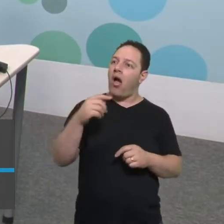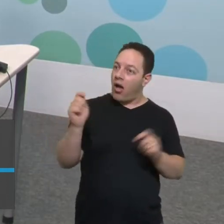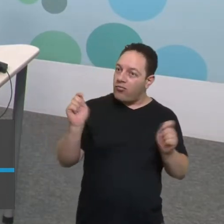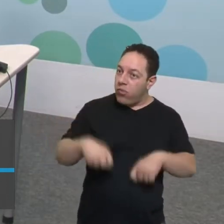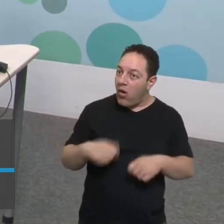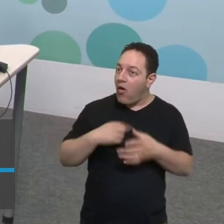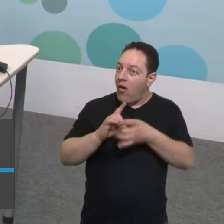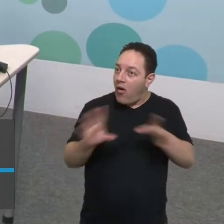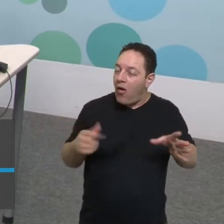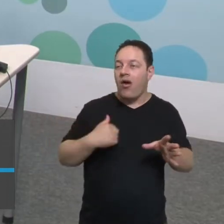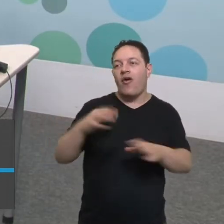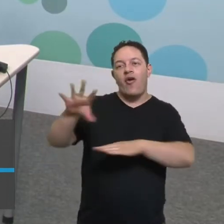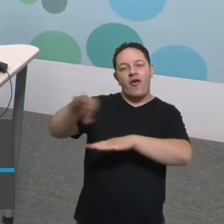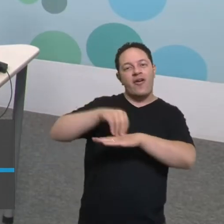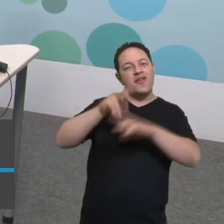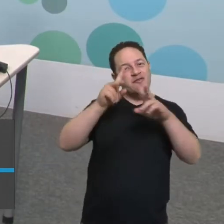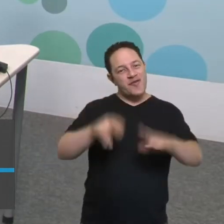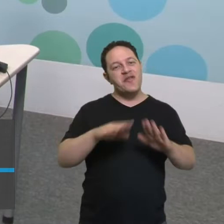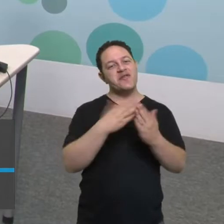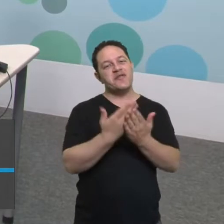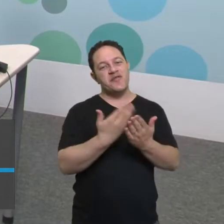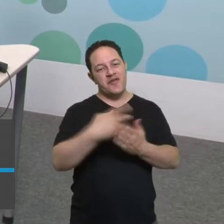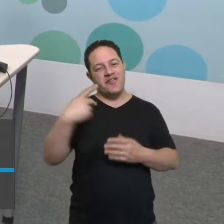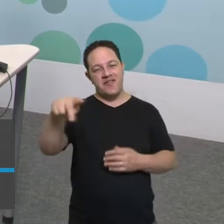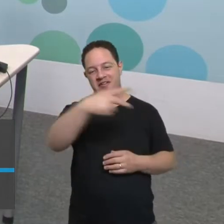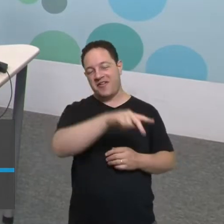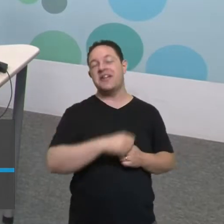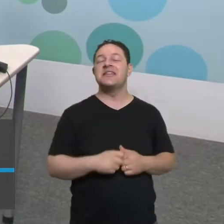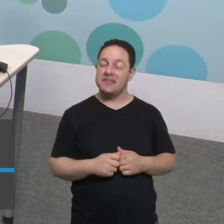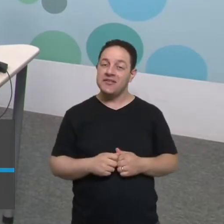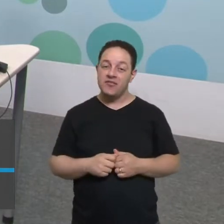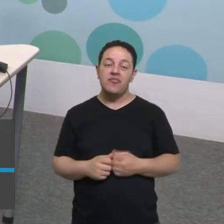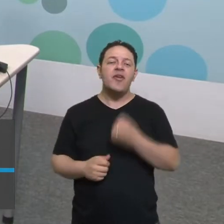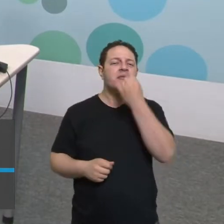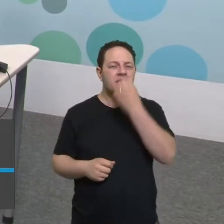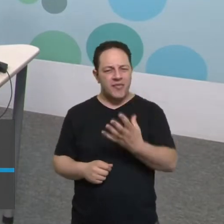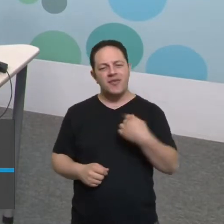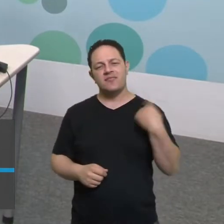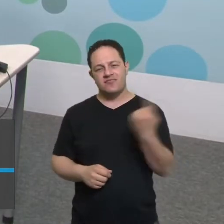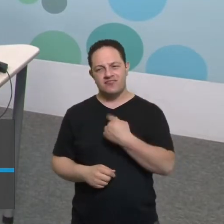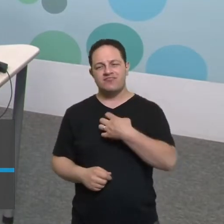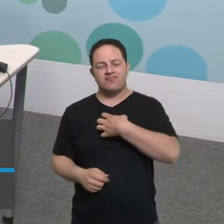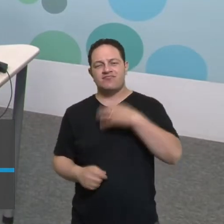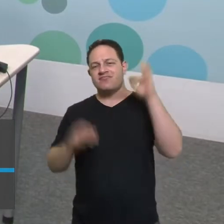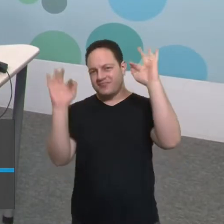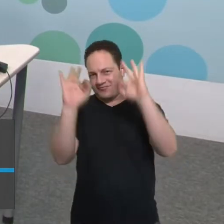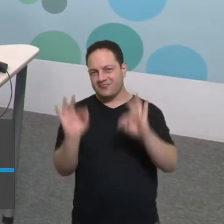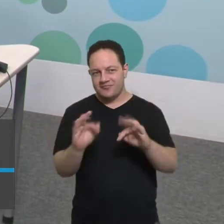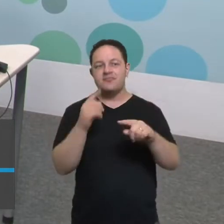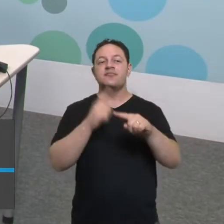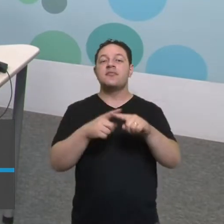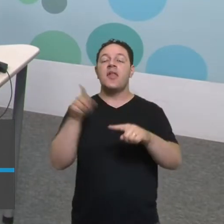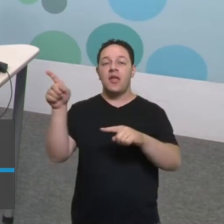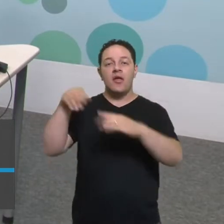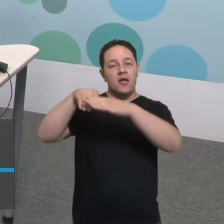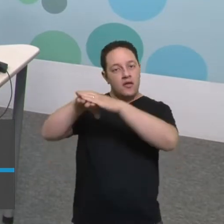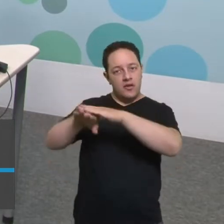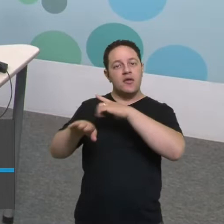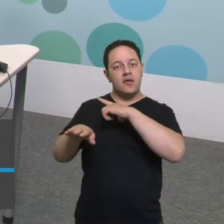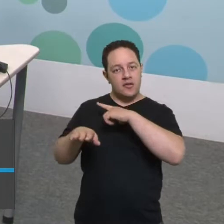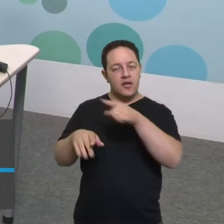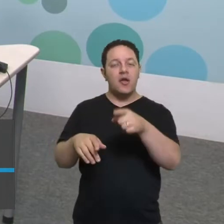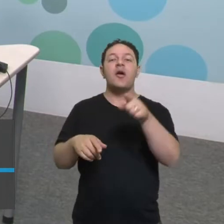para eles pensarem no Cravo conselho da escola aí que bom isso nos deixa muito feliz o material fica no repositório